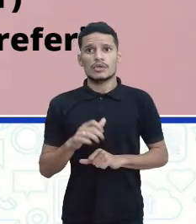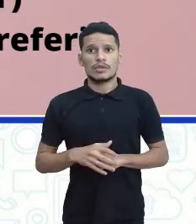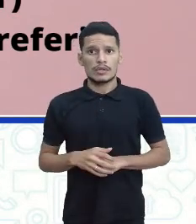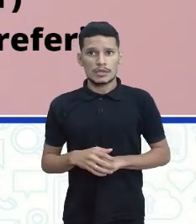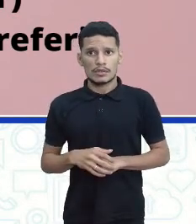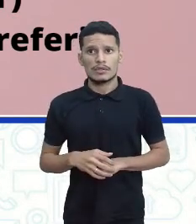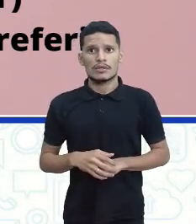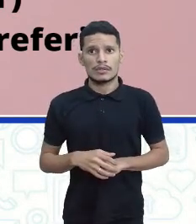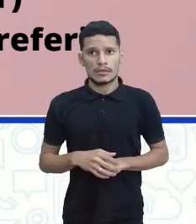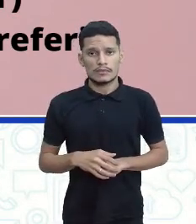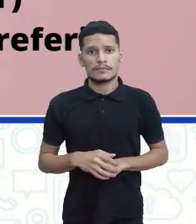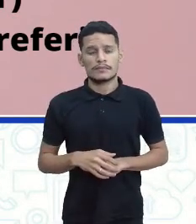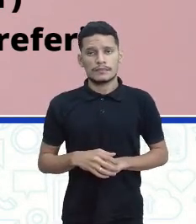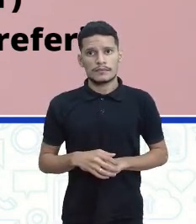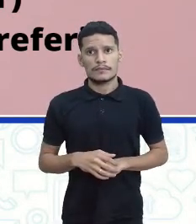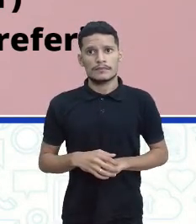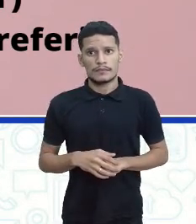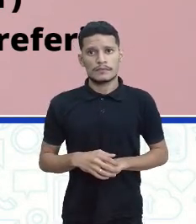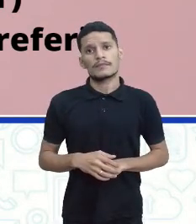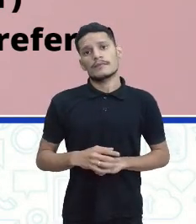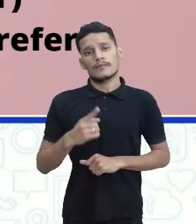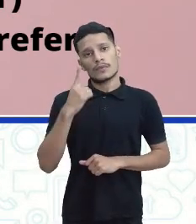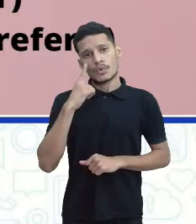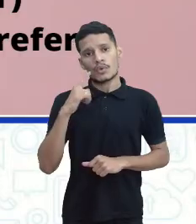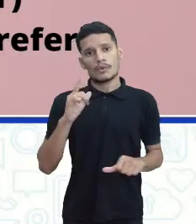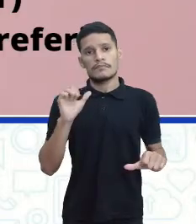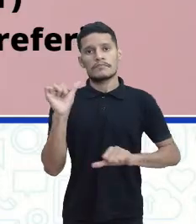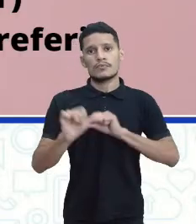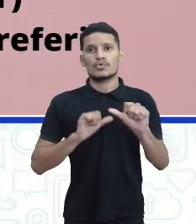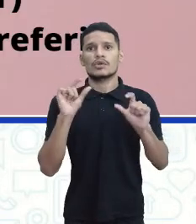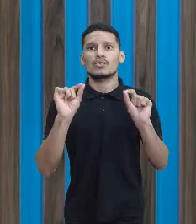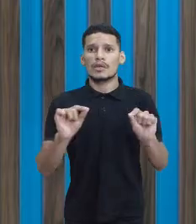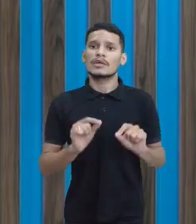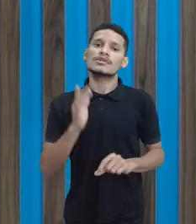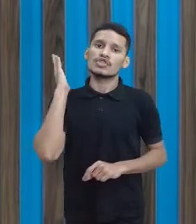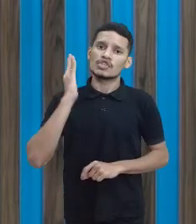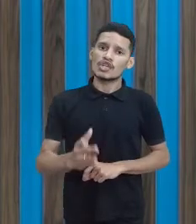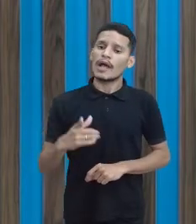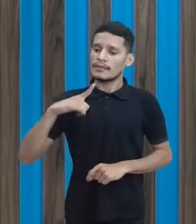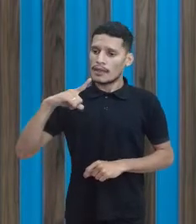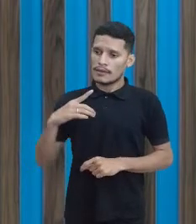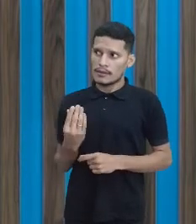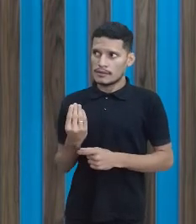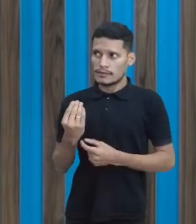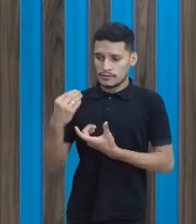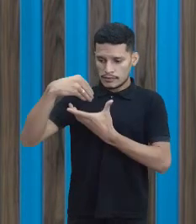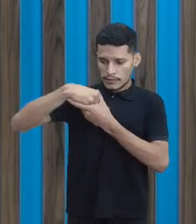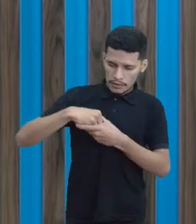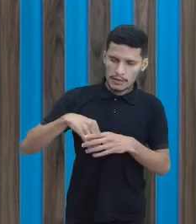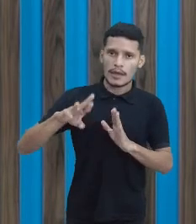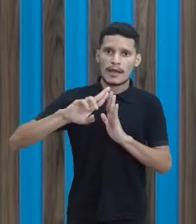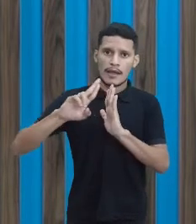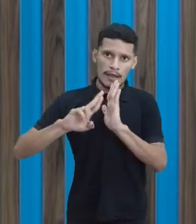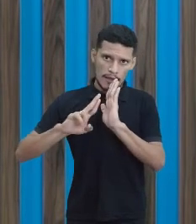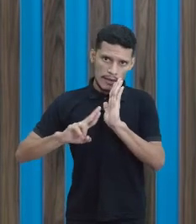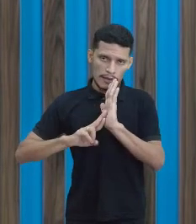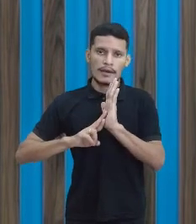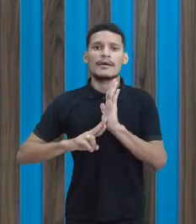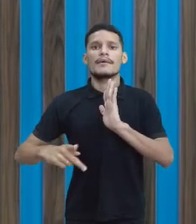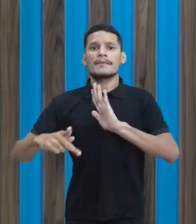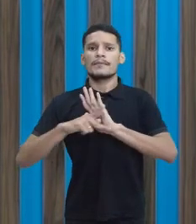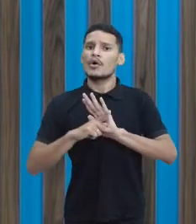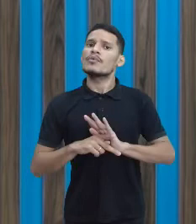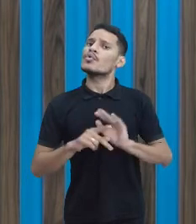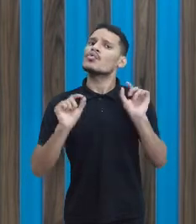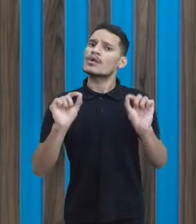André? Que a gente acaba dizendo, ele acaba também entrando nessa regra de a